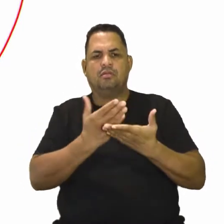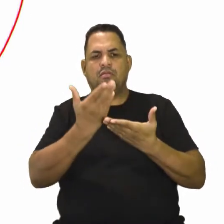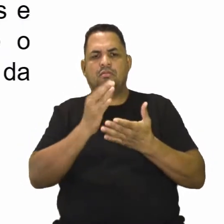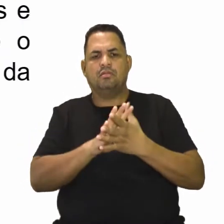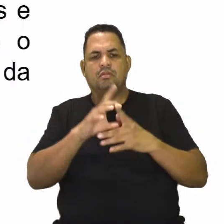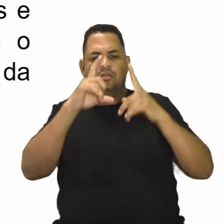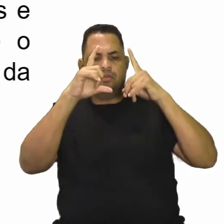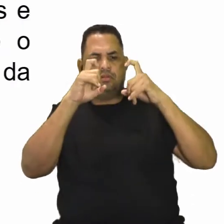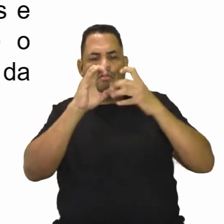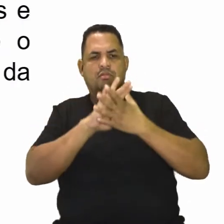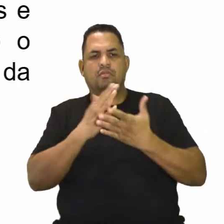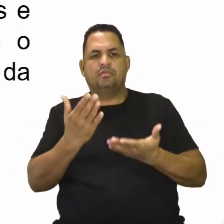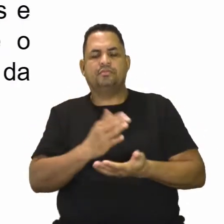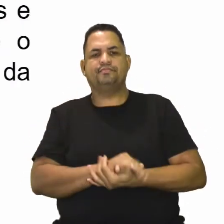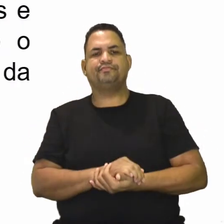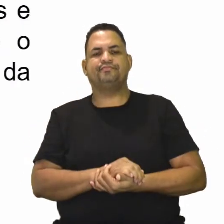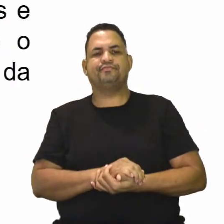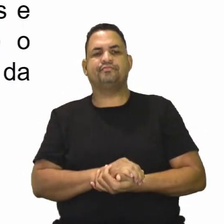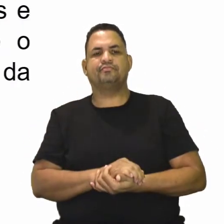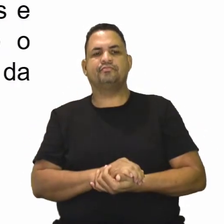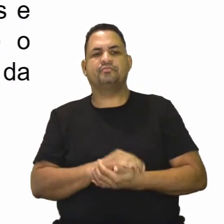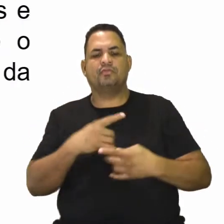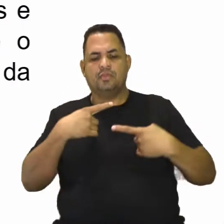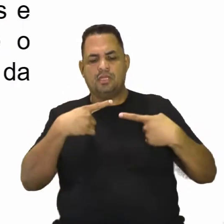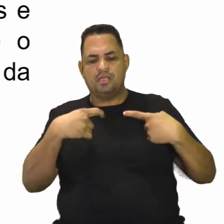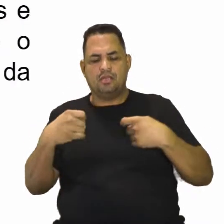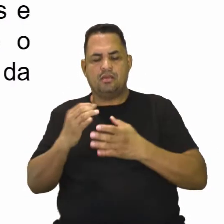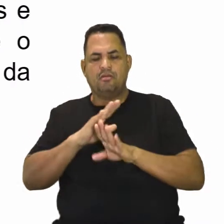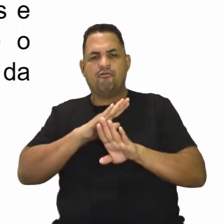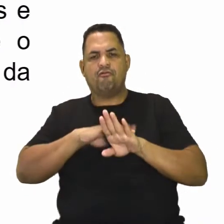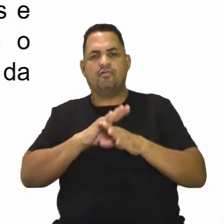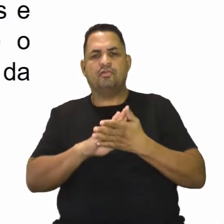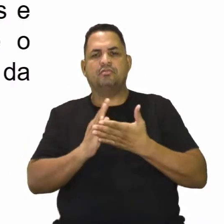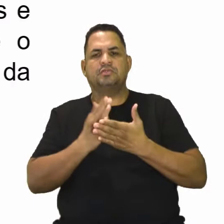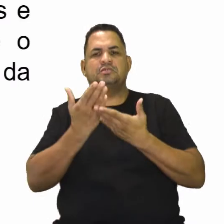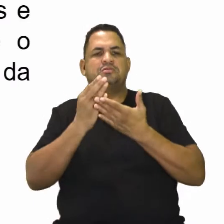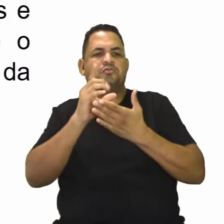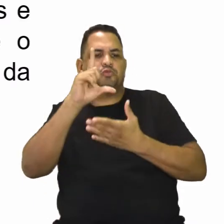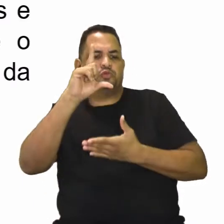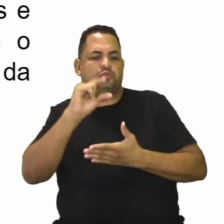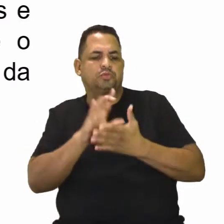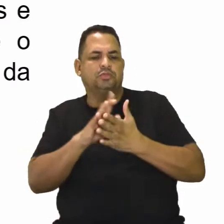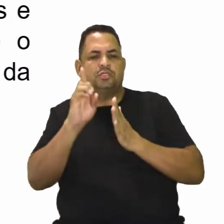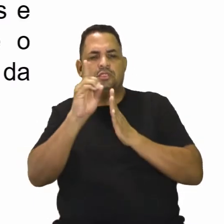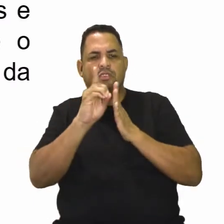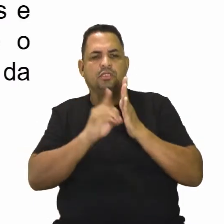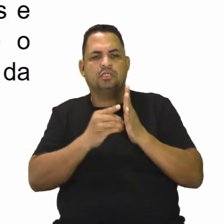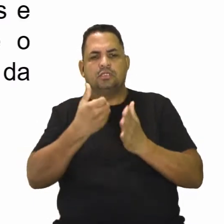é muito emblemática. A Guerra Fria começou a esfriar durante a década de 80.